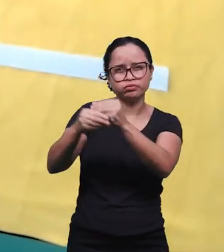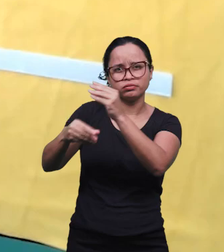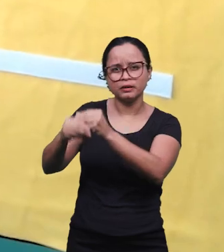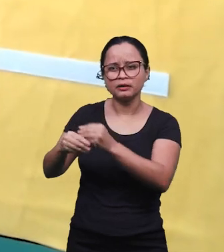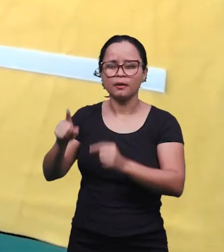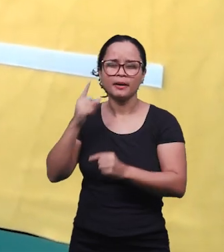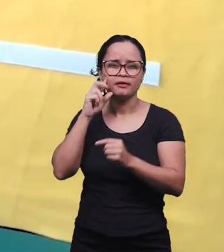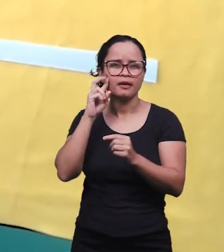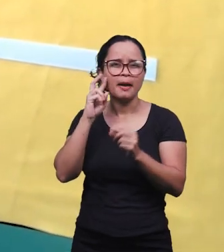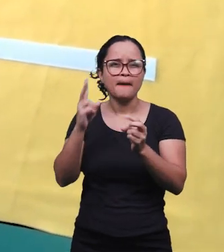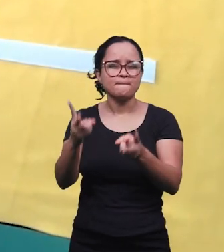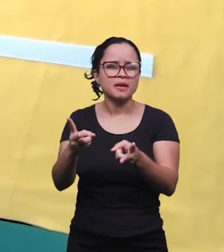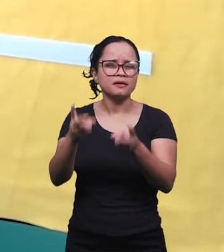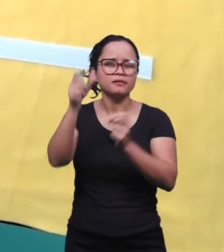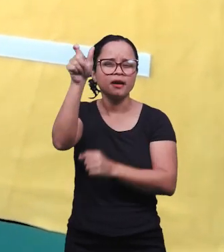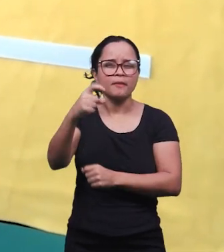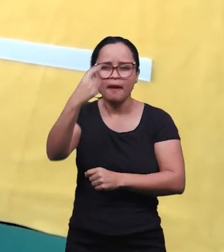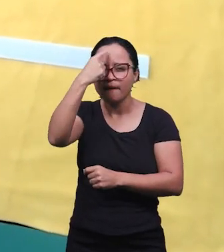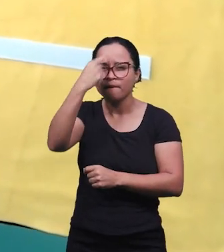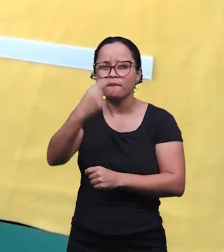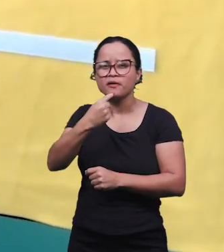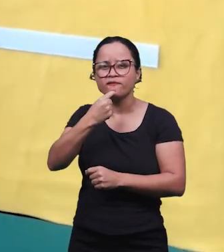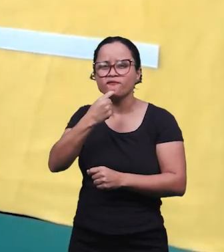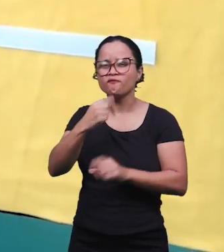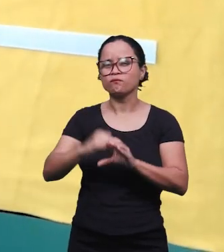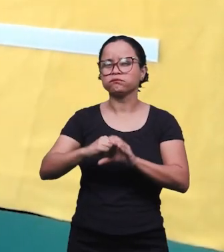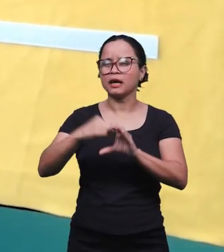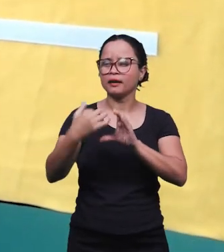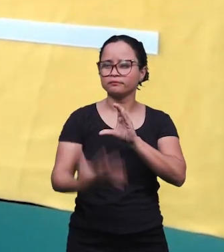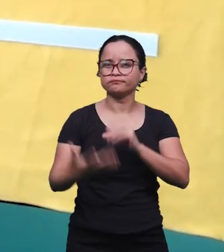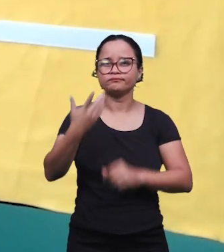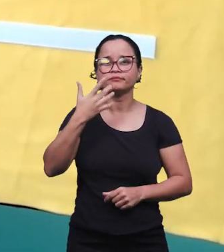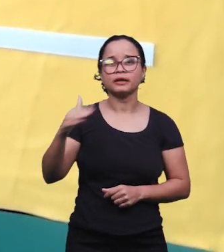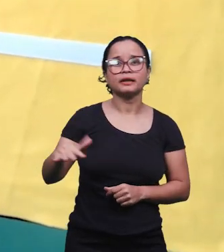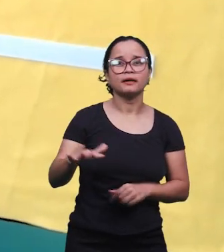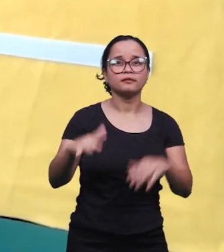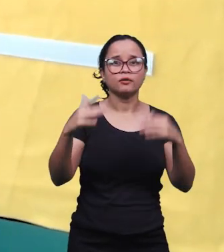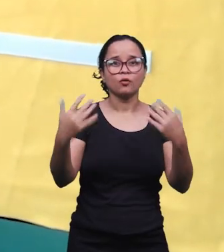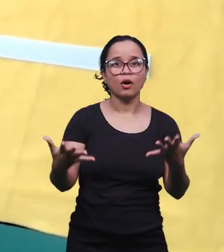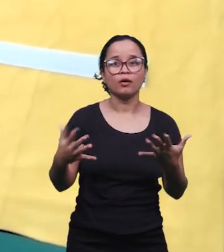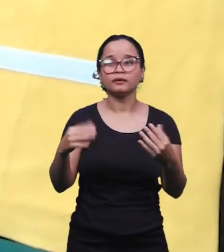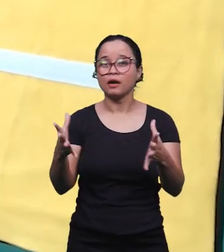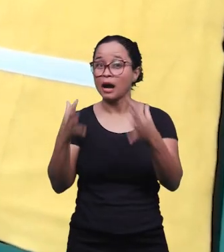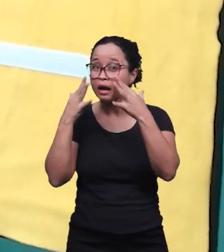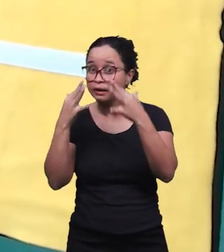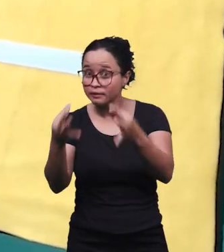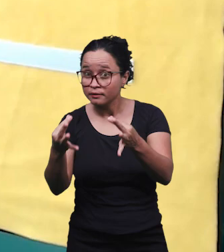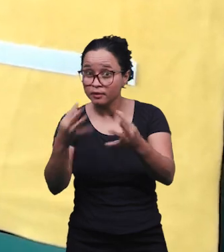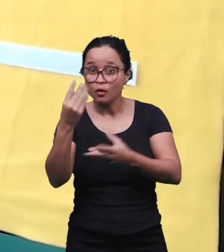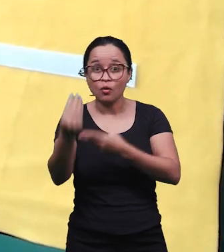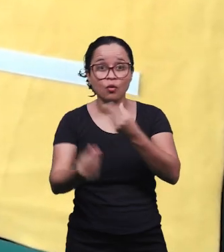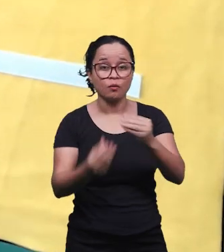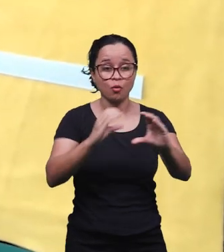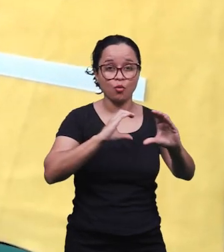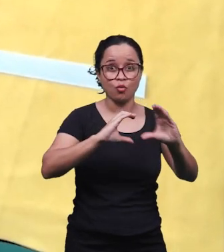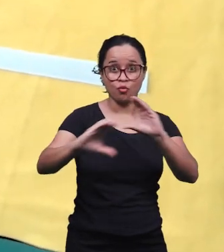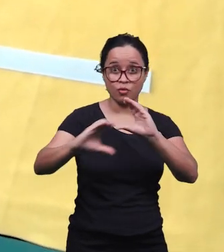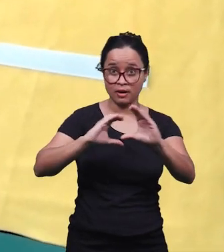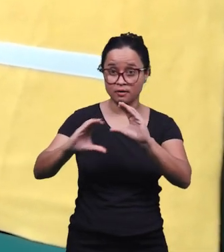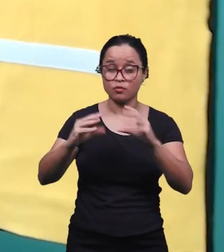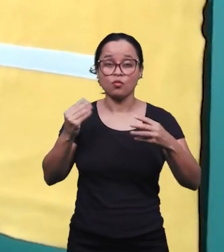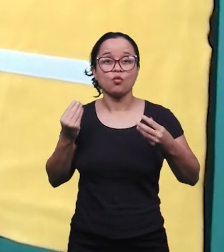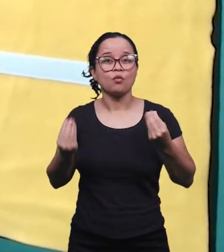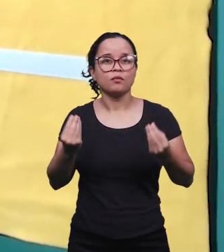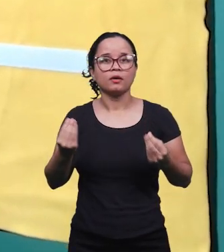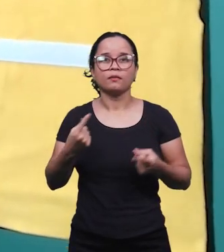a característica desta criança, deste adolescente. Qual é o tempo de atenção? Como é a comunicação?